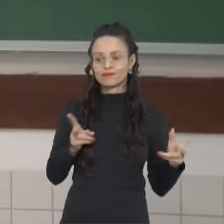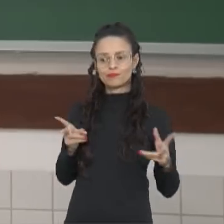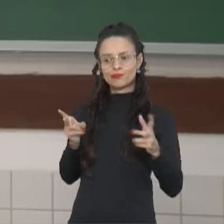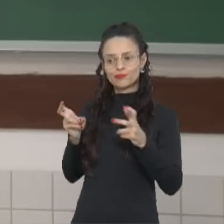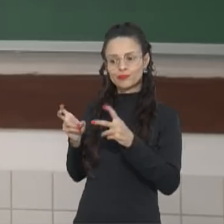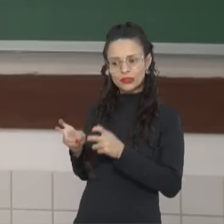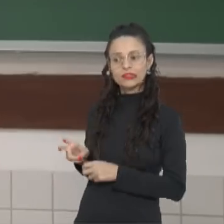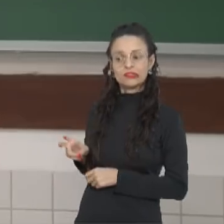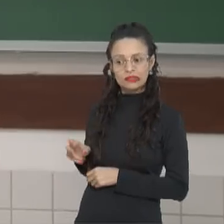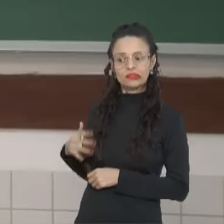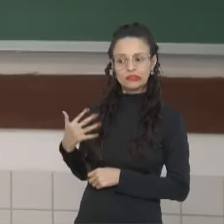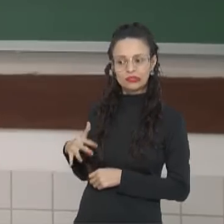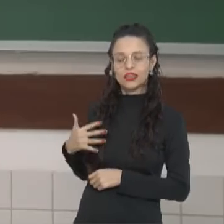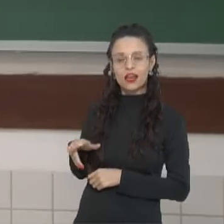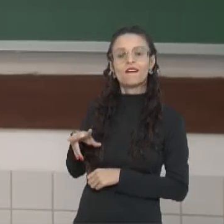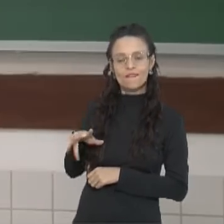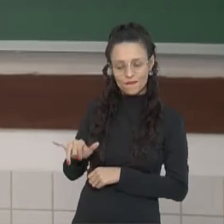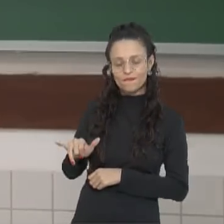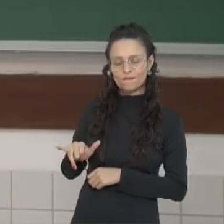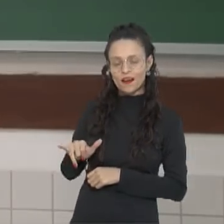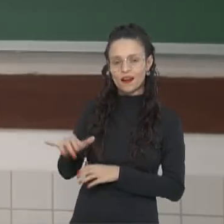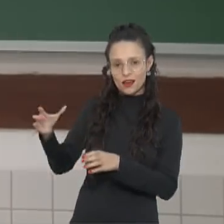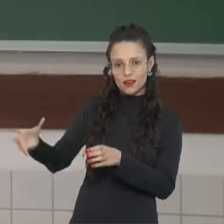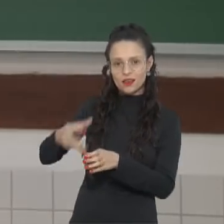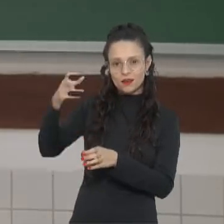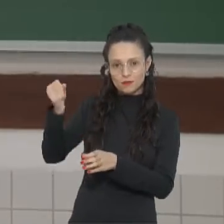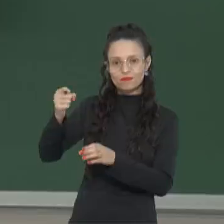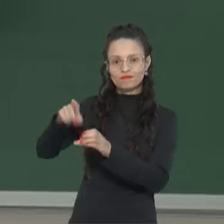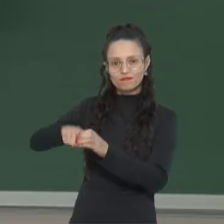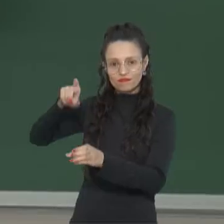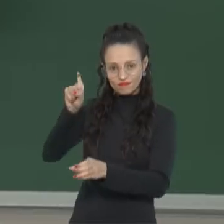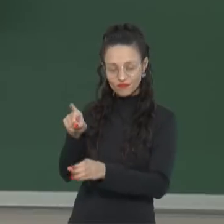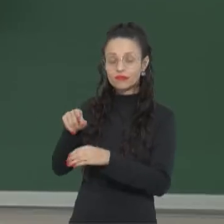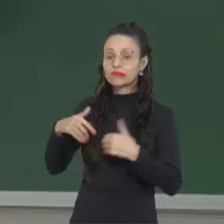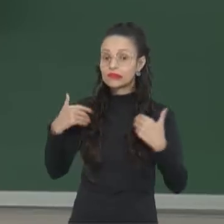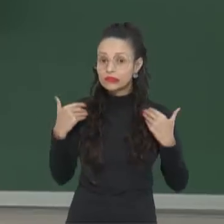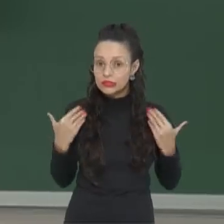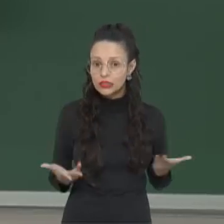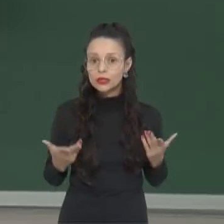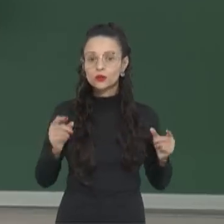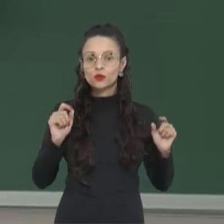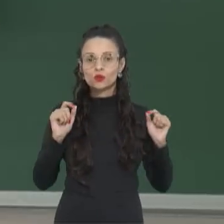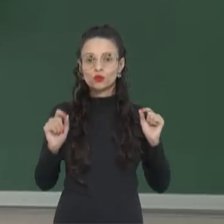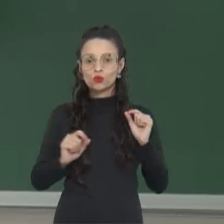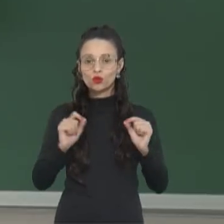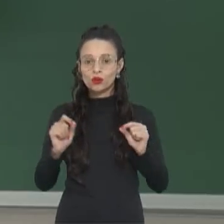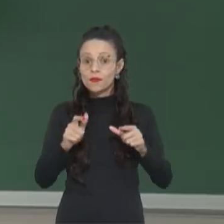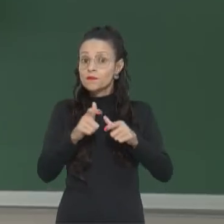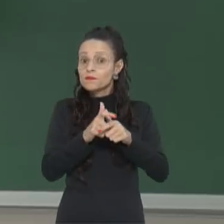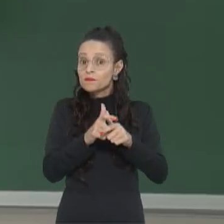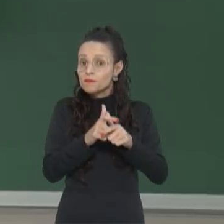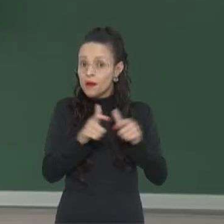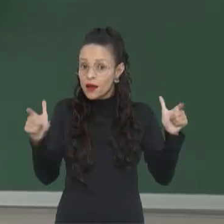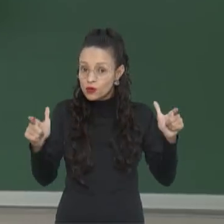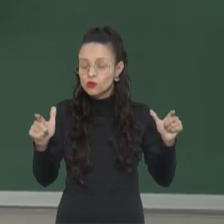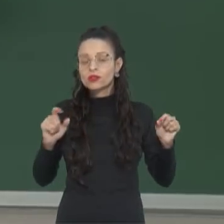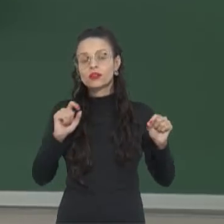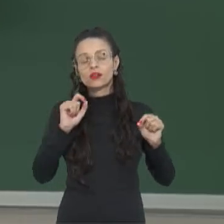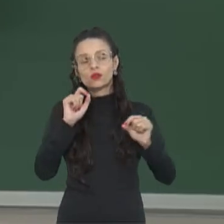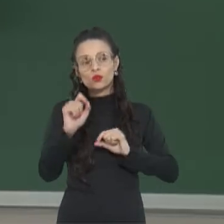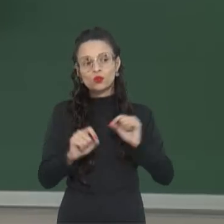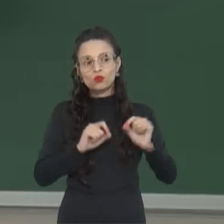que isso iria acontecer mais cedo ou mais tarde. Então, em geral, na maioria dos